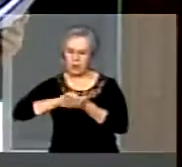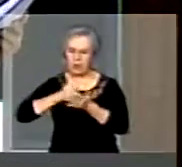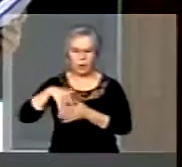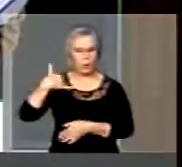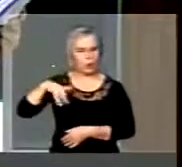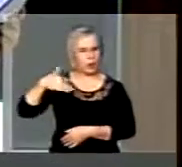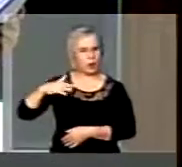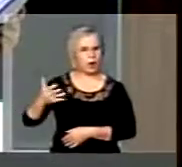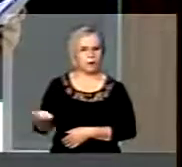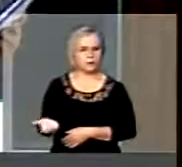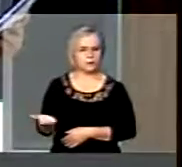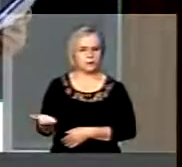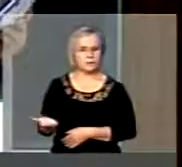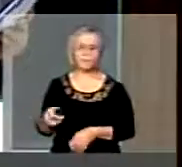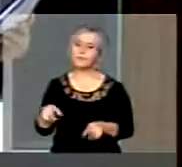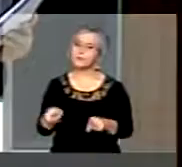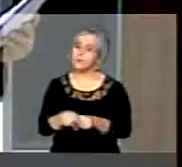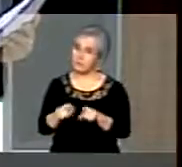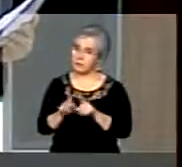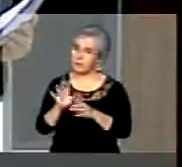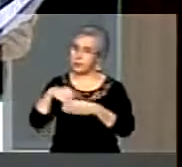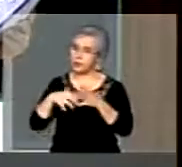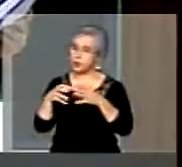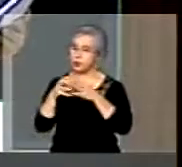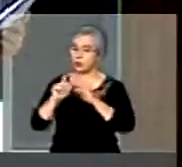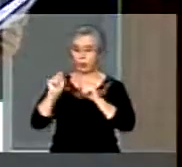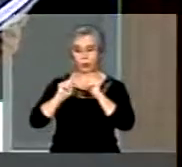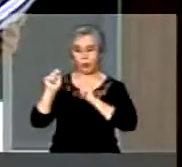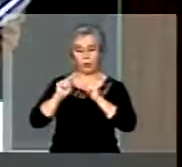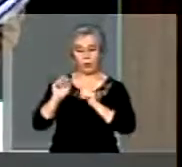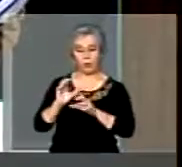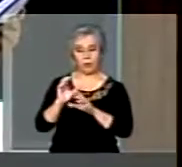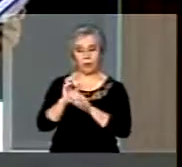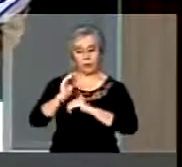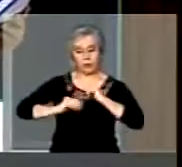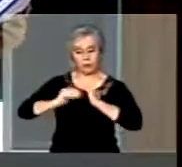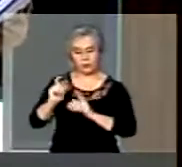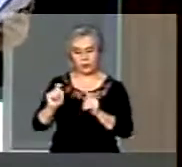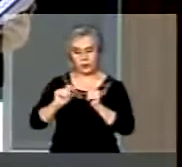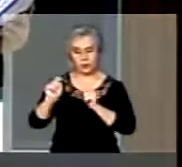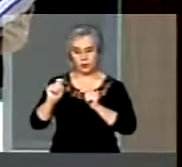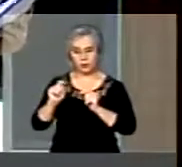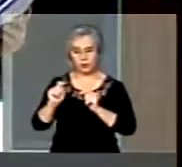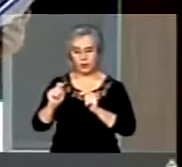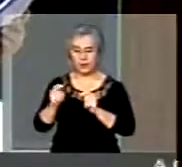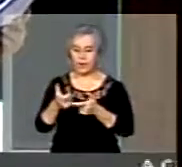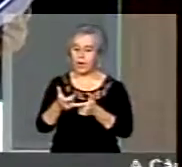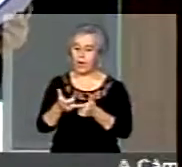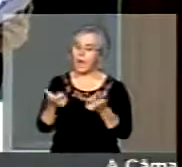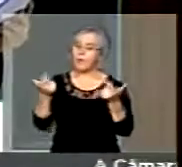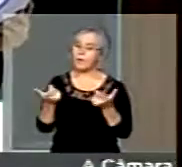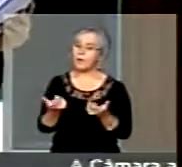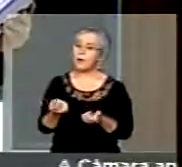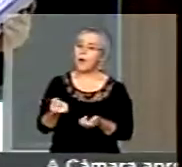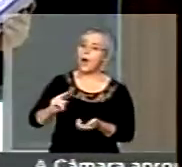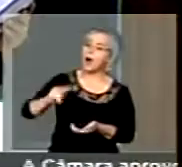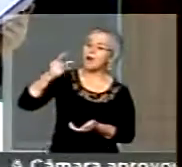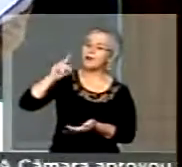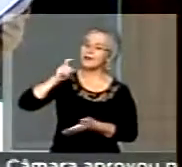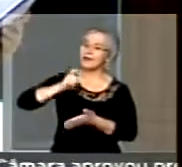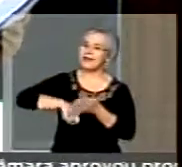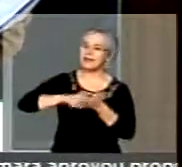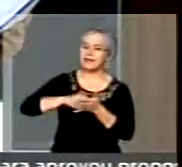elevada. É consenso entre os economistas que tarifas elevadas nas importações de bens de capital penalizam